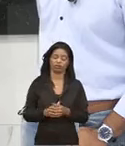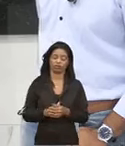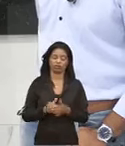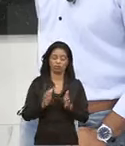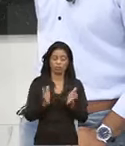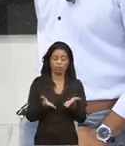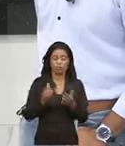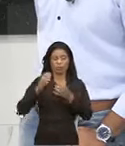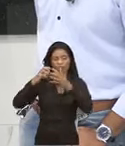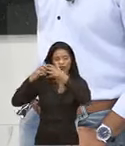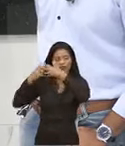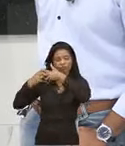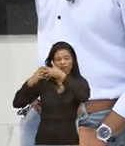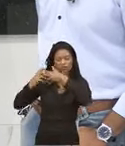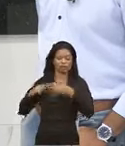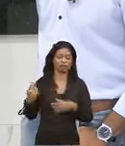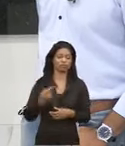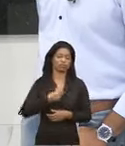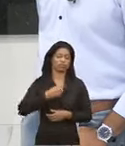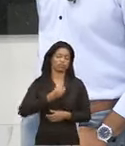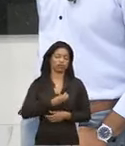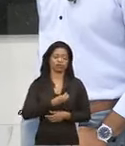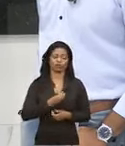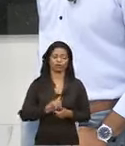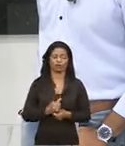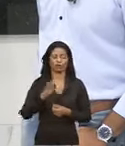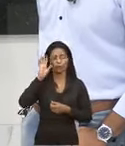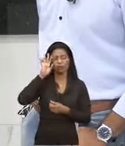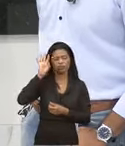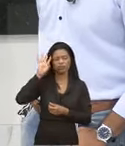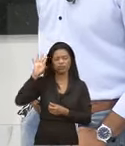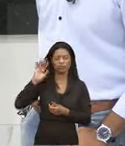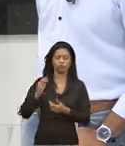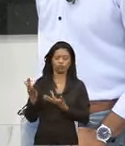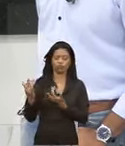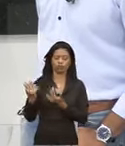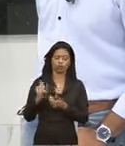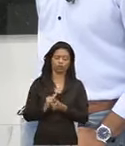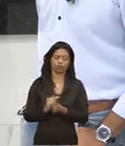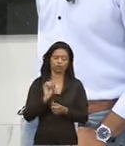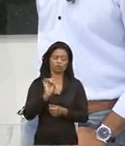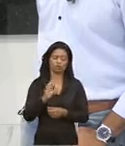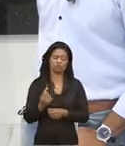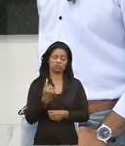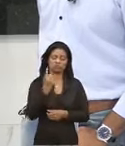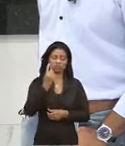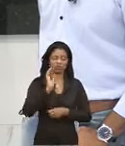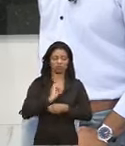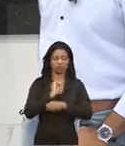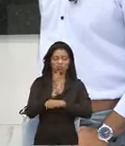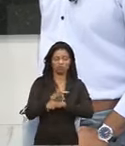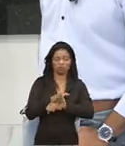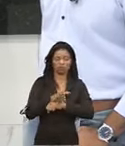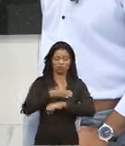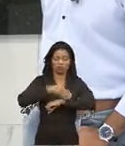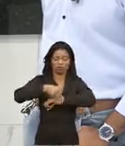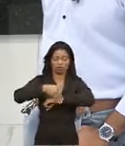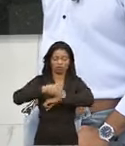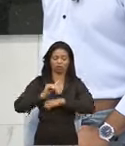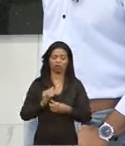Eu imaginamos ver um jovem desse, armado na rua, o nobre vigilante